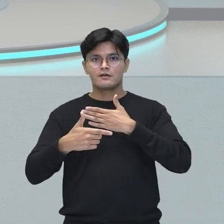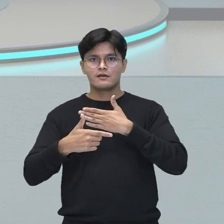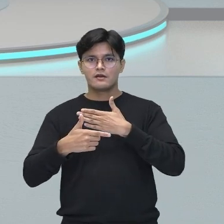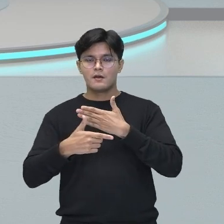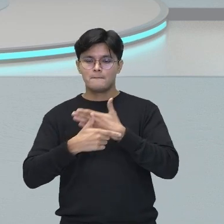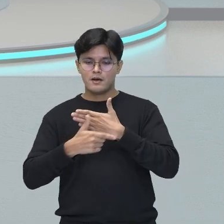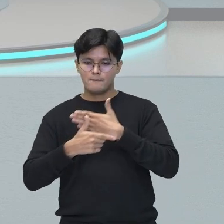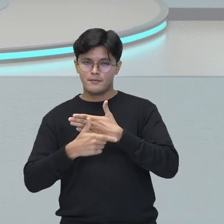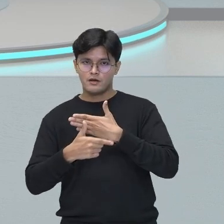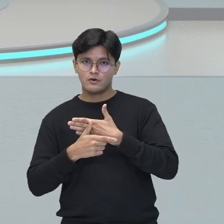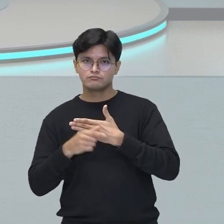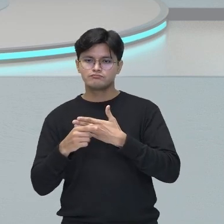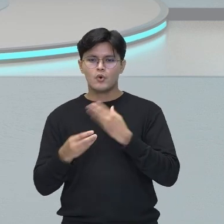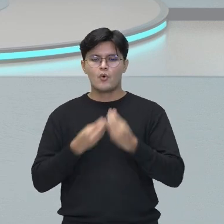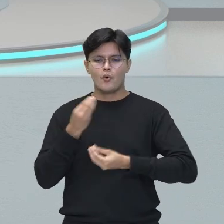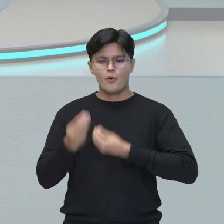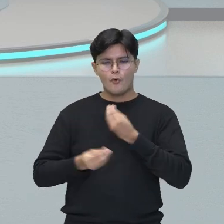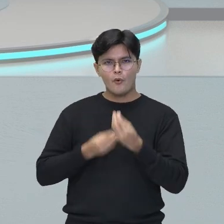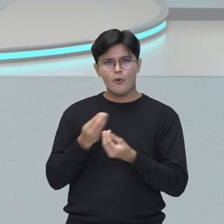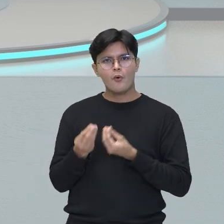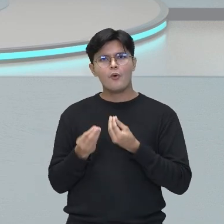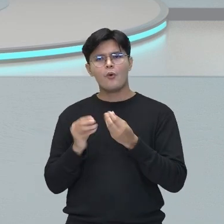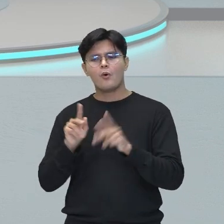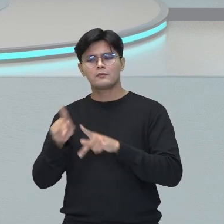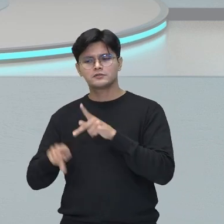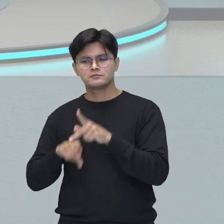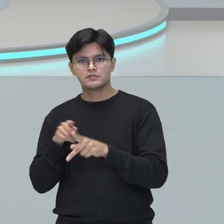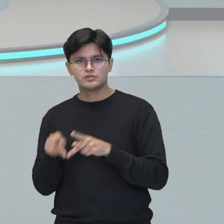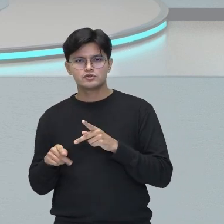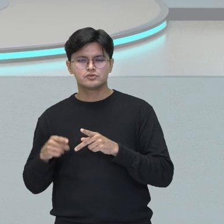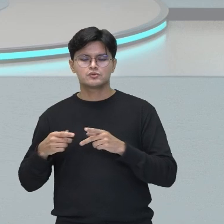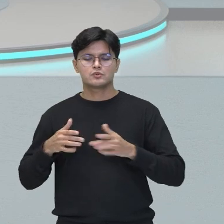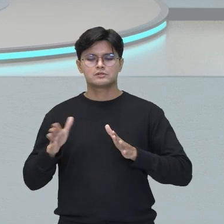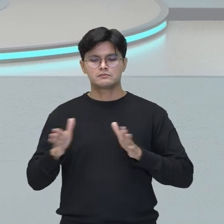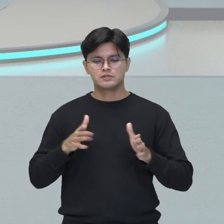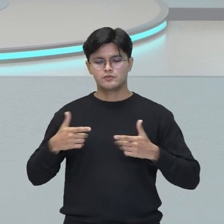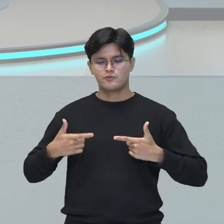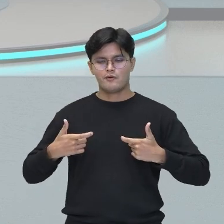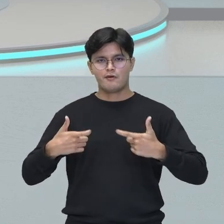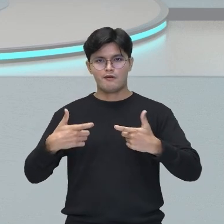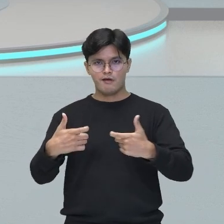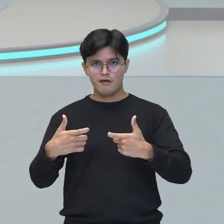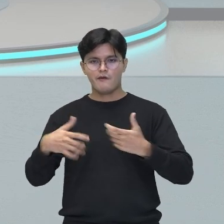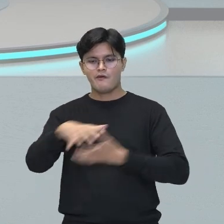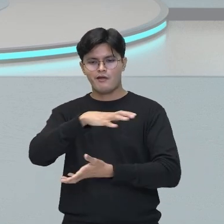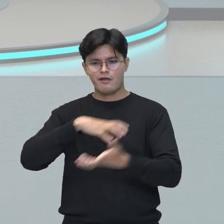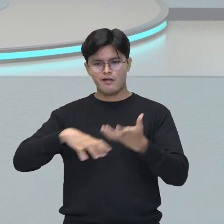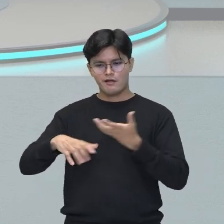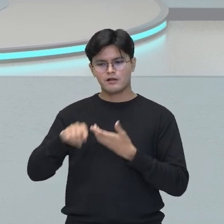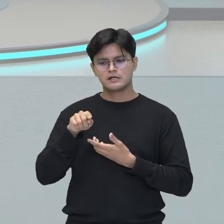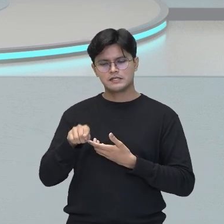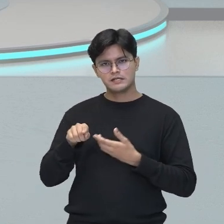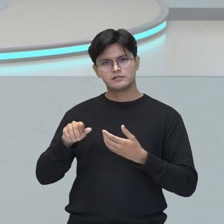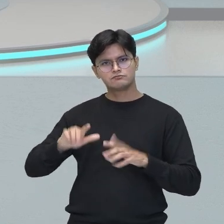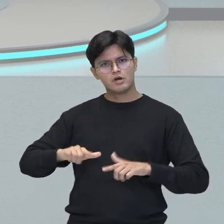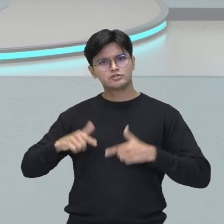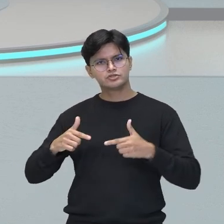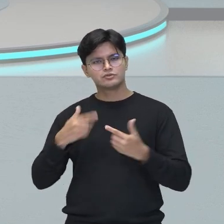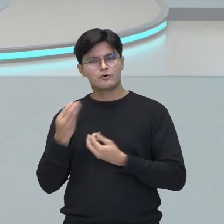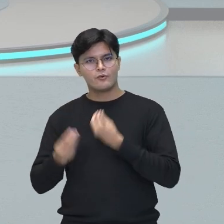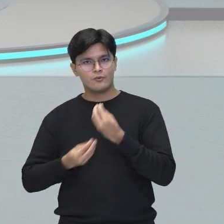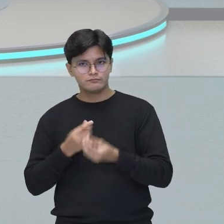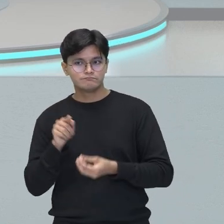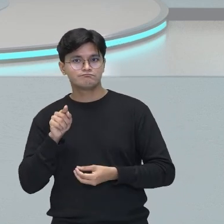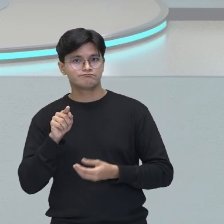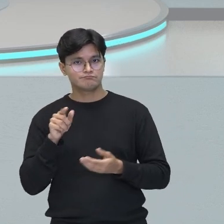guerras e rebeliões não fazia parte né dos seus trabalhos das suas temáticas das